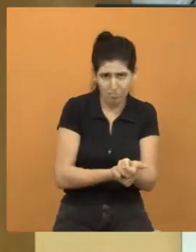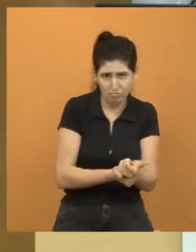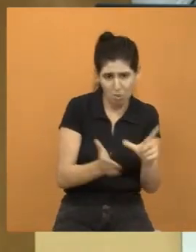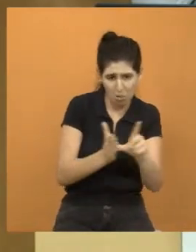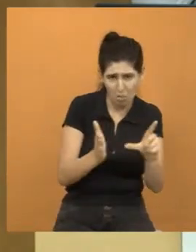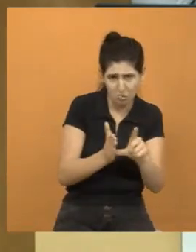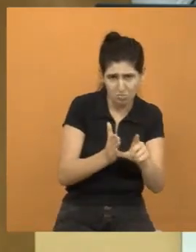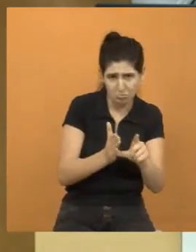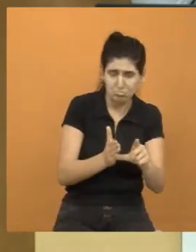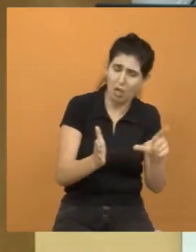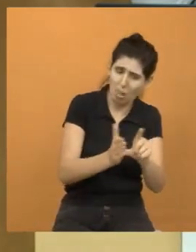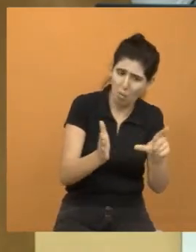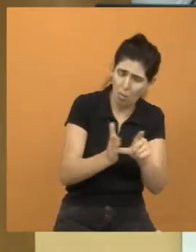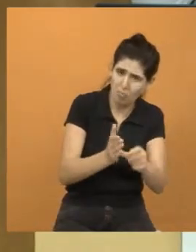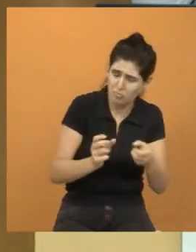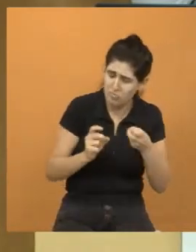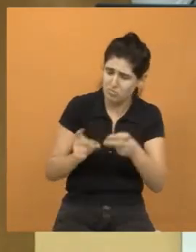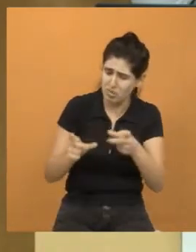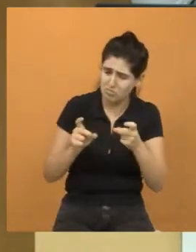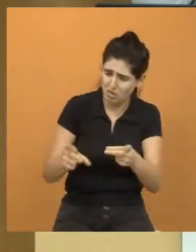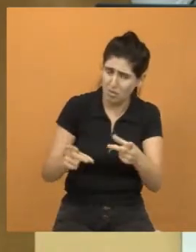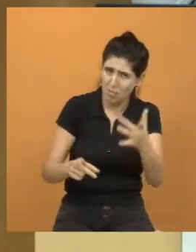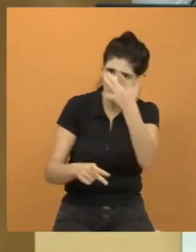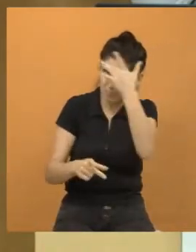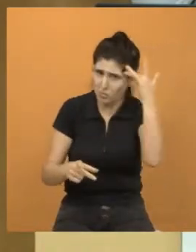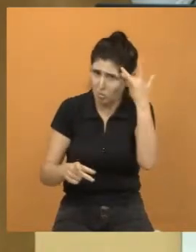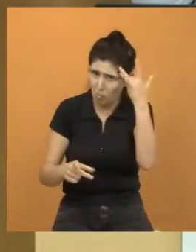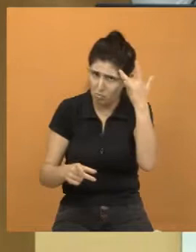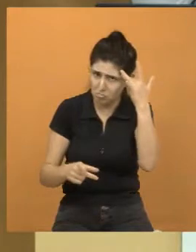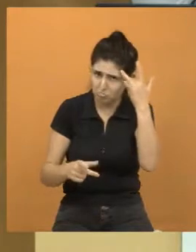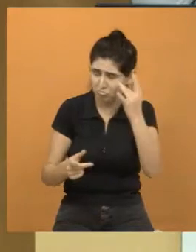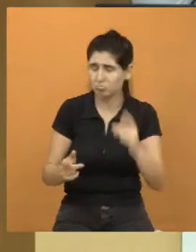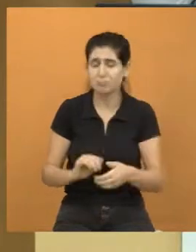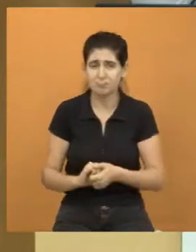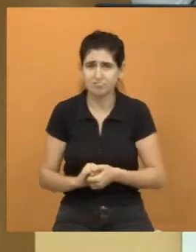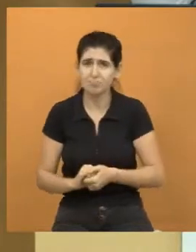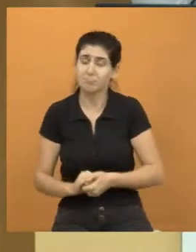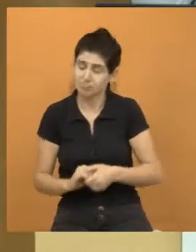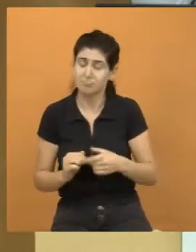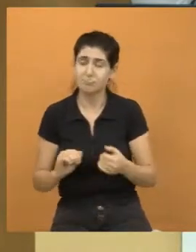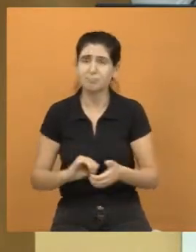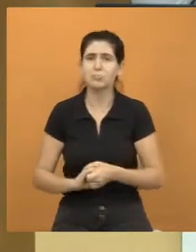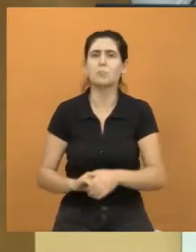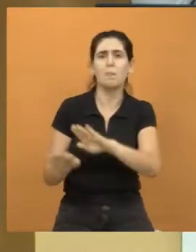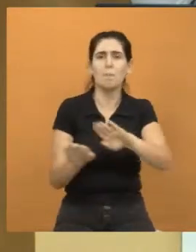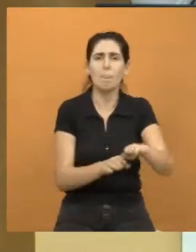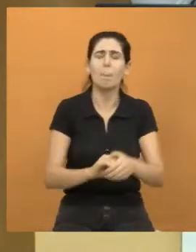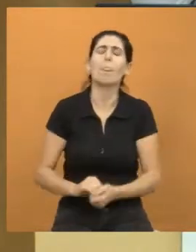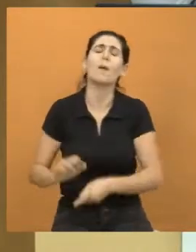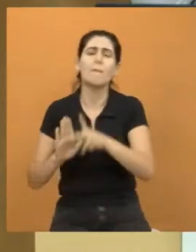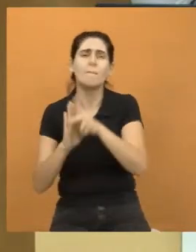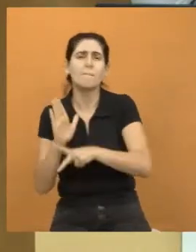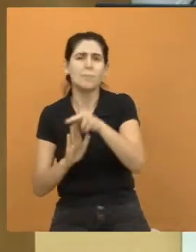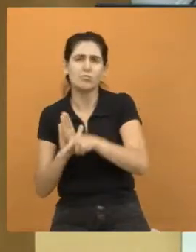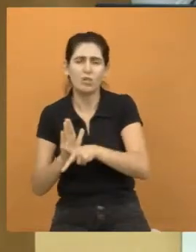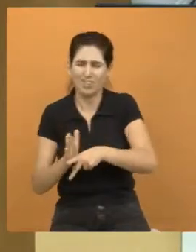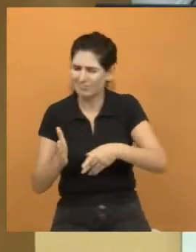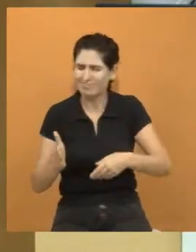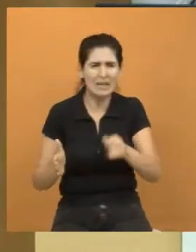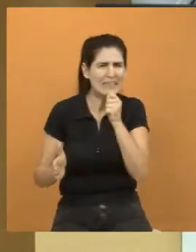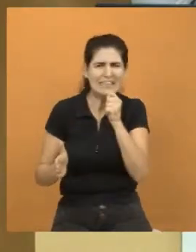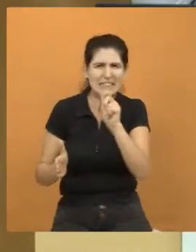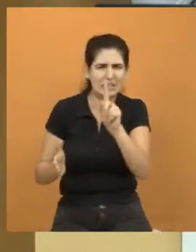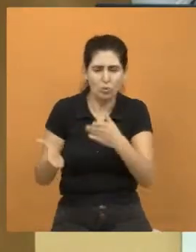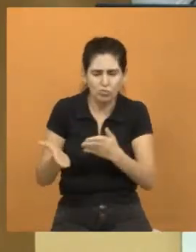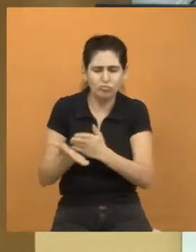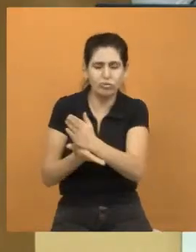Jacareí. E uma das questões que eu já fiz o projeto, mas não passou, é que nós vemos aqui nas prestações de contas,